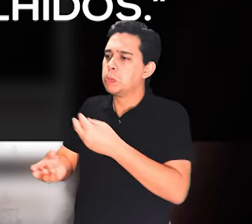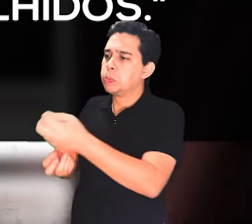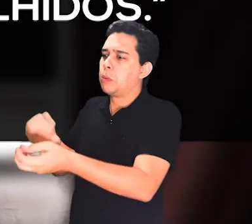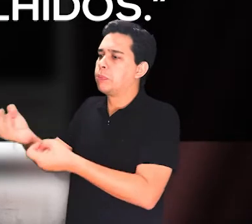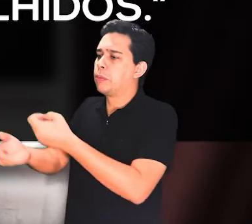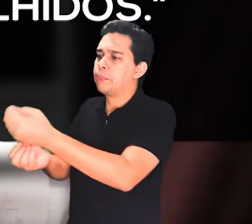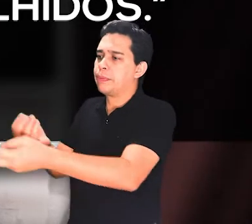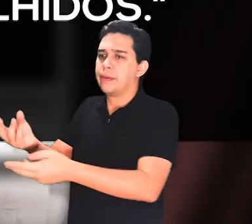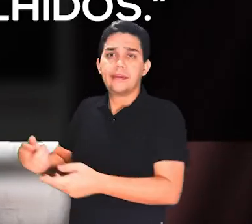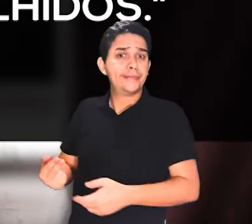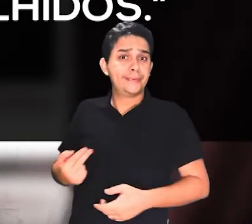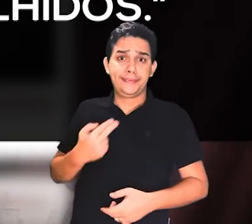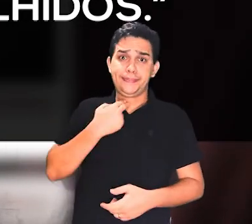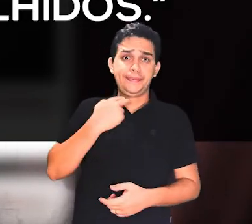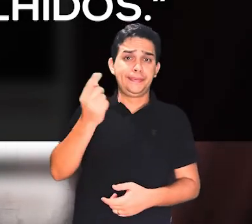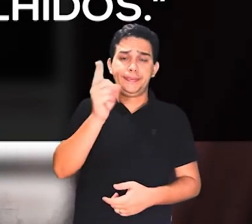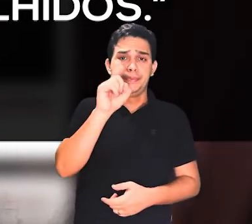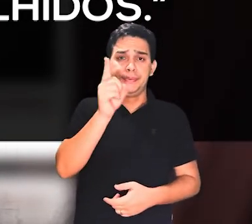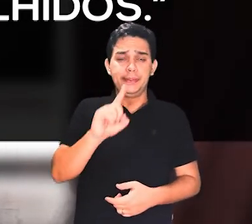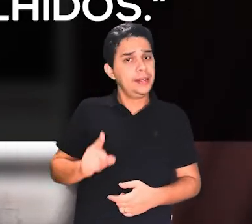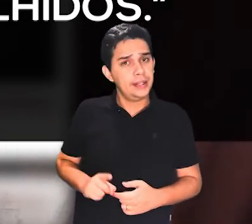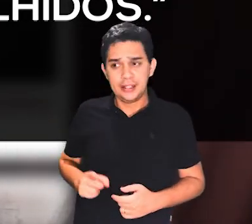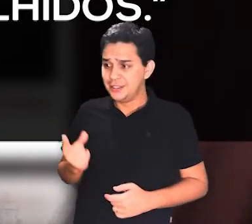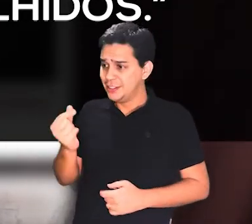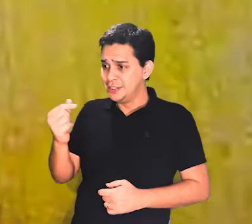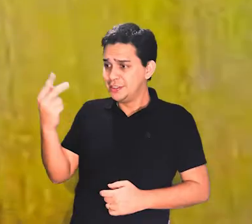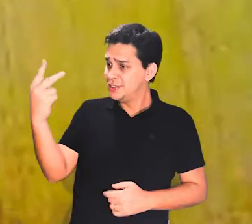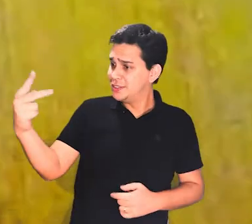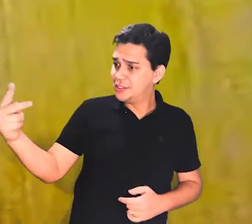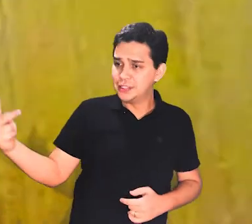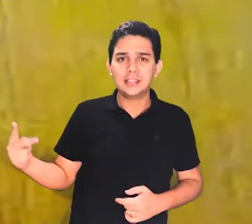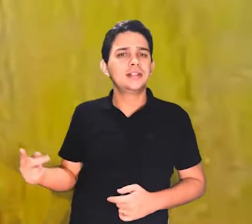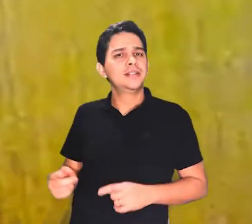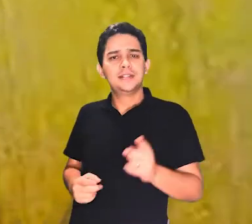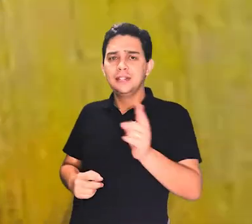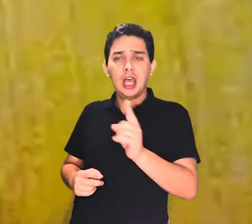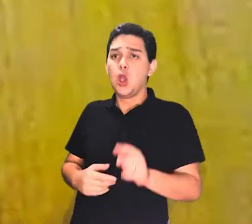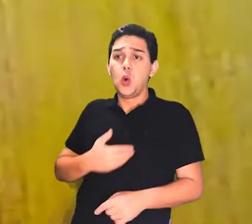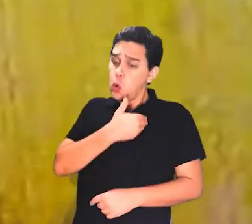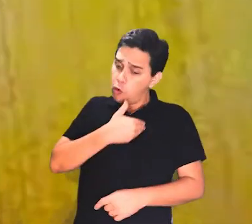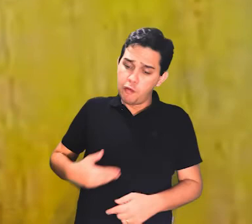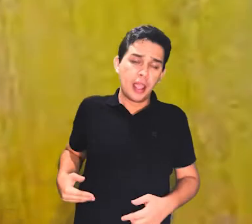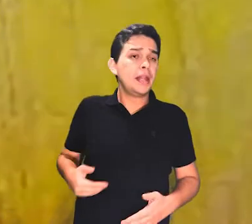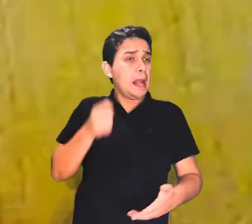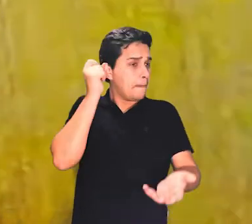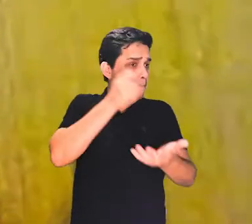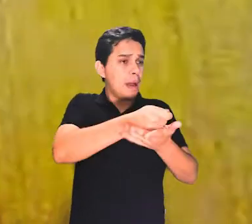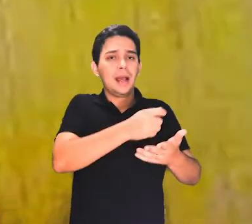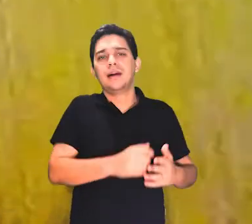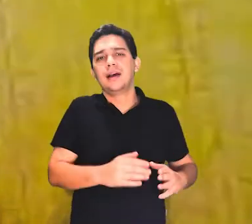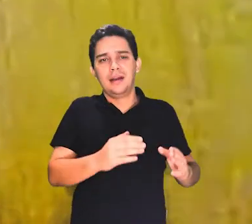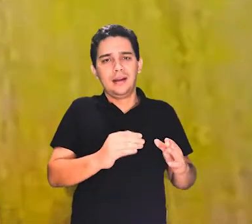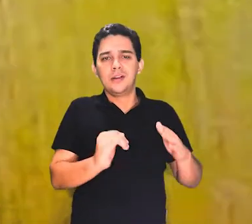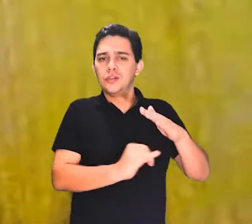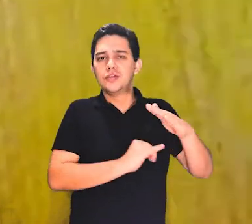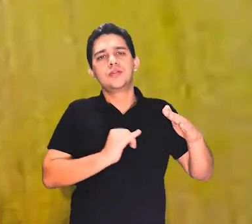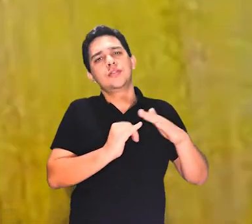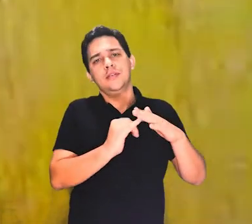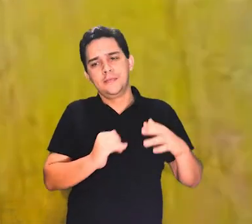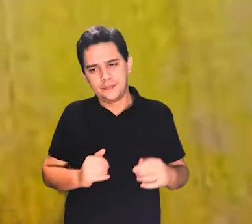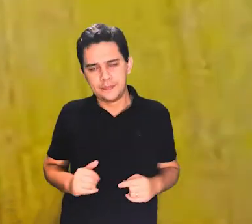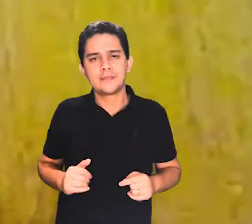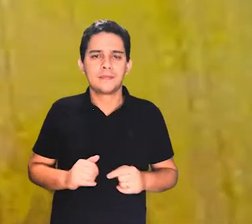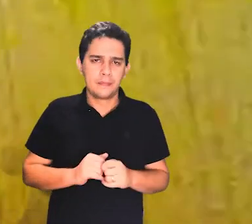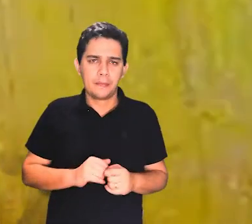do dinheiro das pessoas para poder se manter. Nos últimos anos, inclusive durante a pandemia, teve